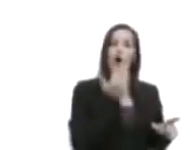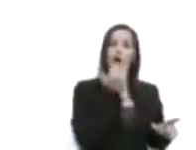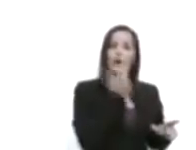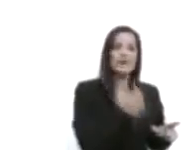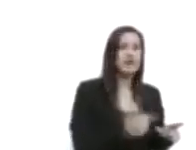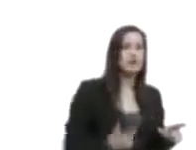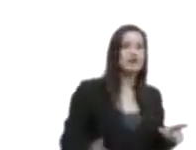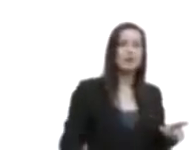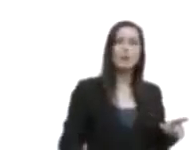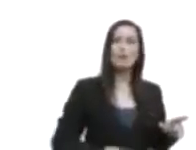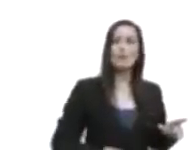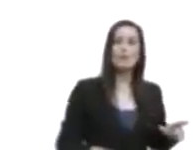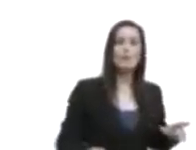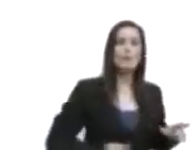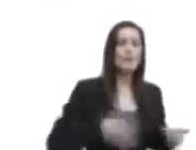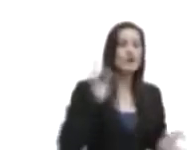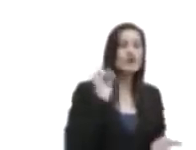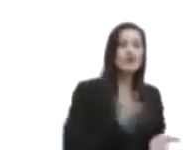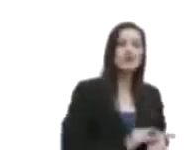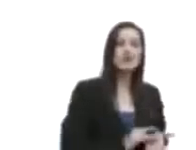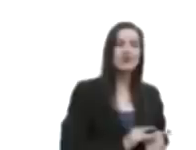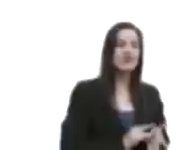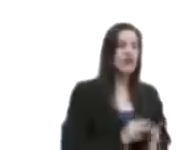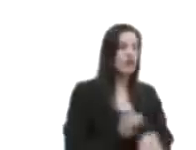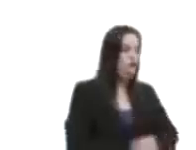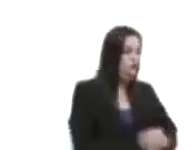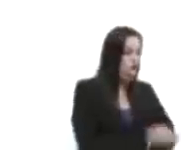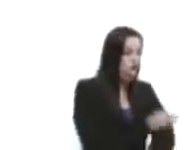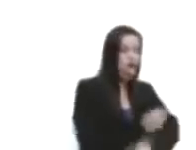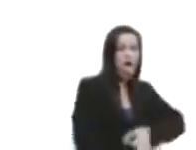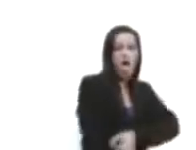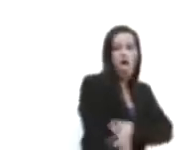miserável, paupérrimo, cheio de chagas,